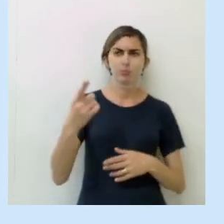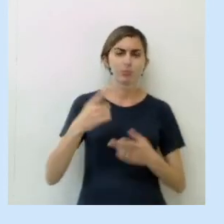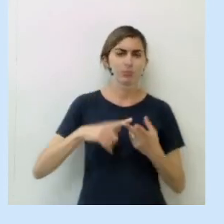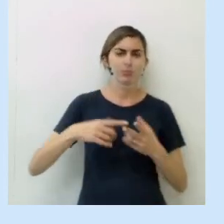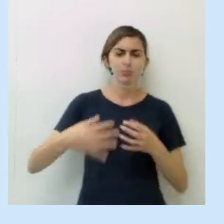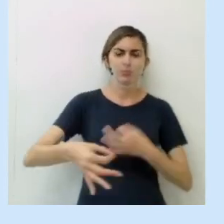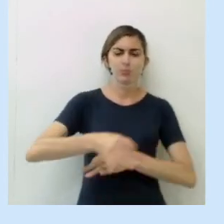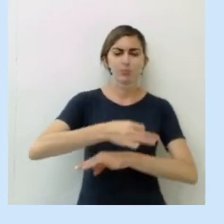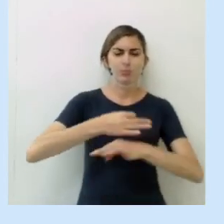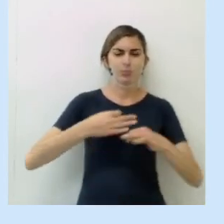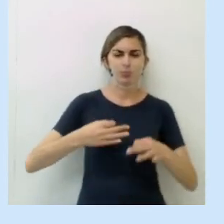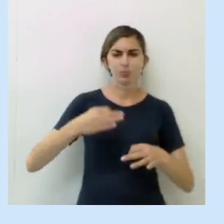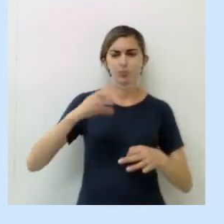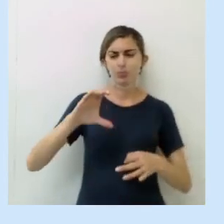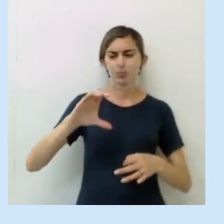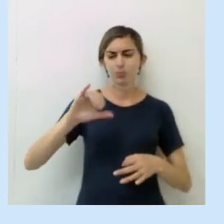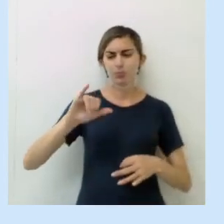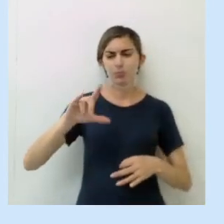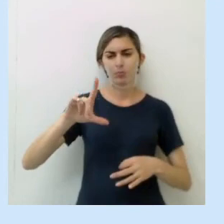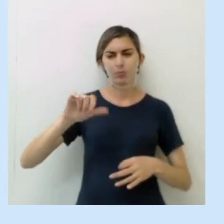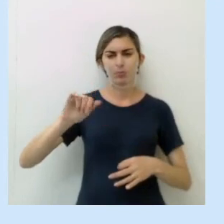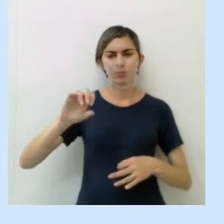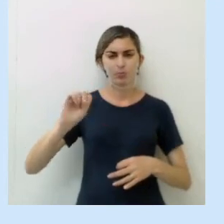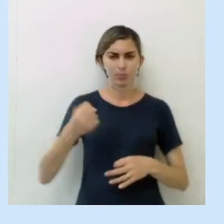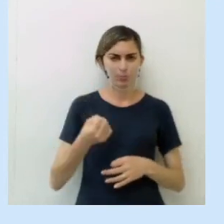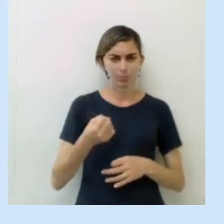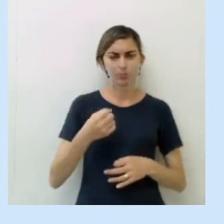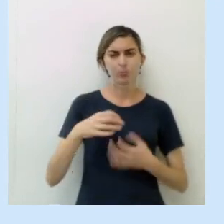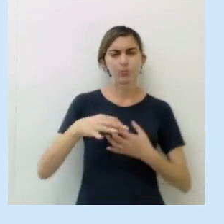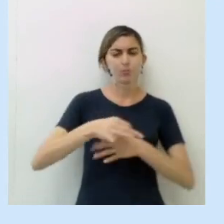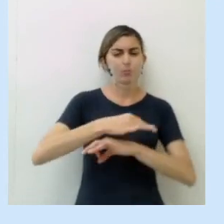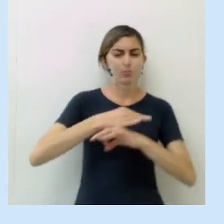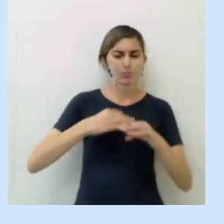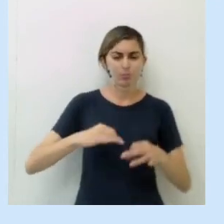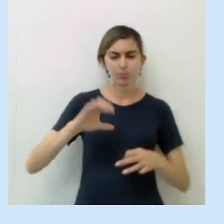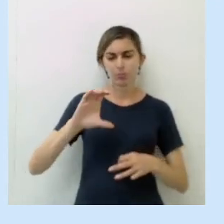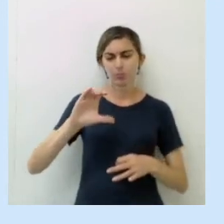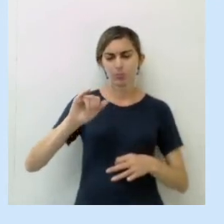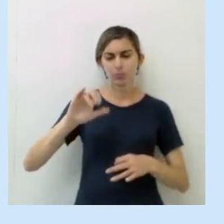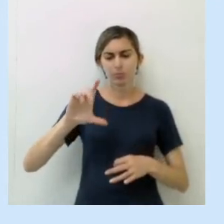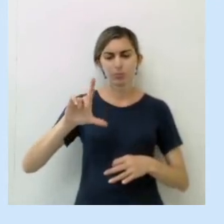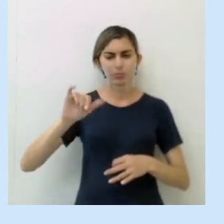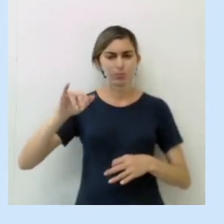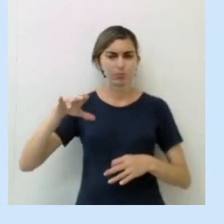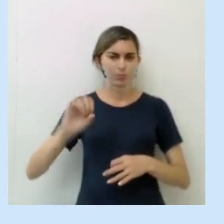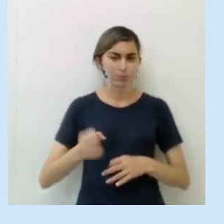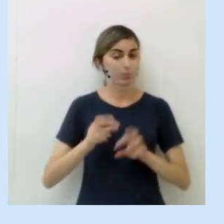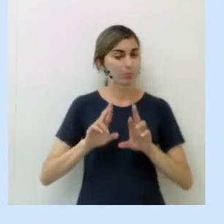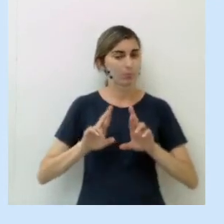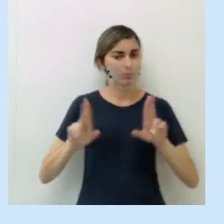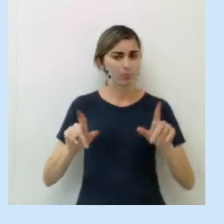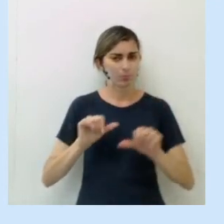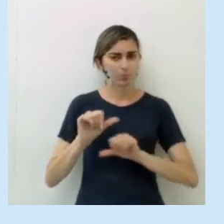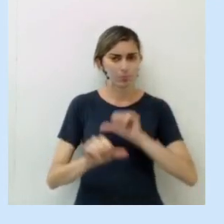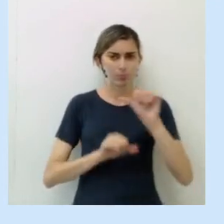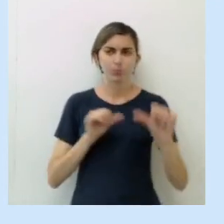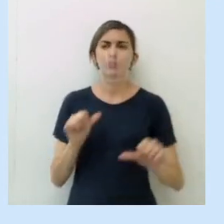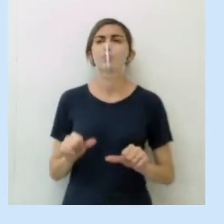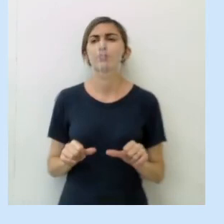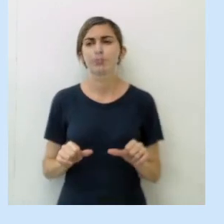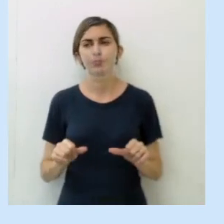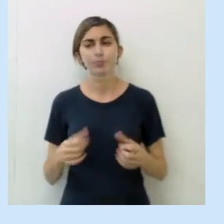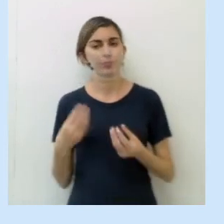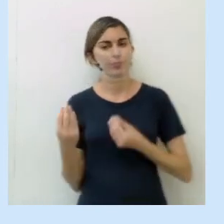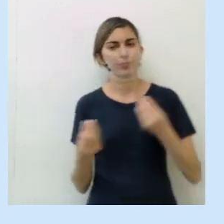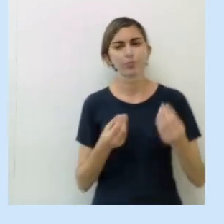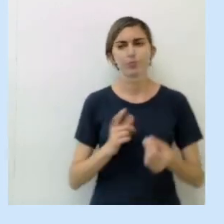de moléculas cíclicas, tá certo? Em moléculas cíclicas, a coisa muda de figura, que é